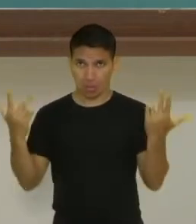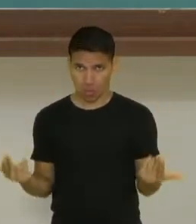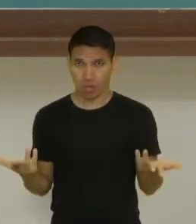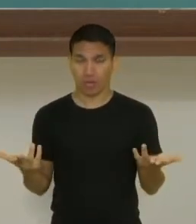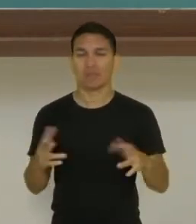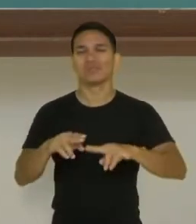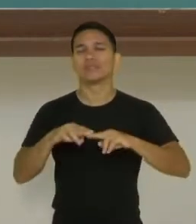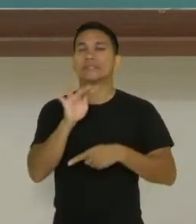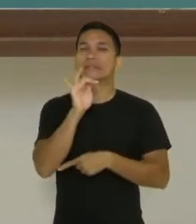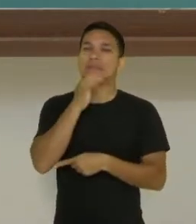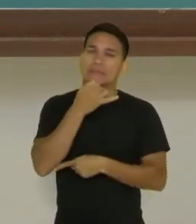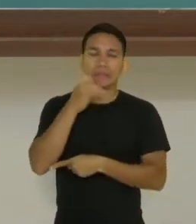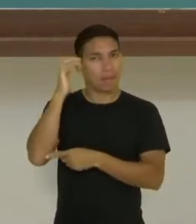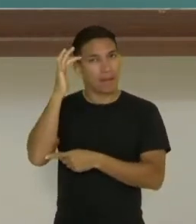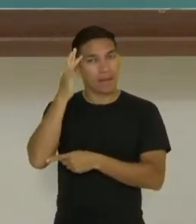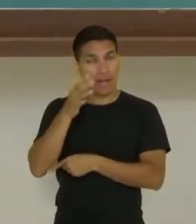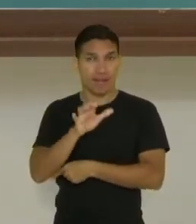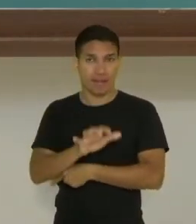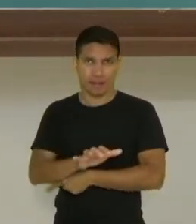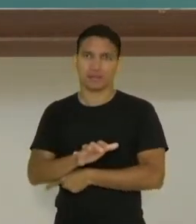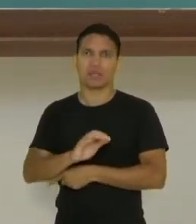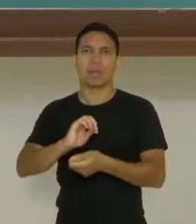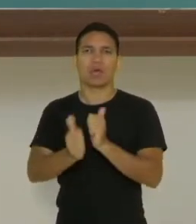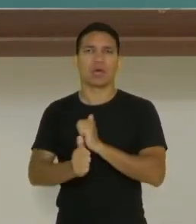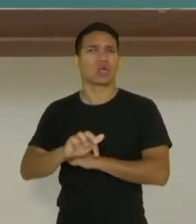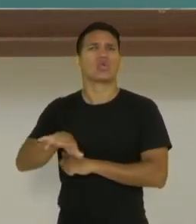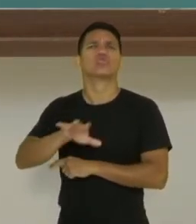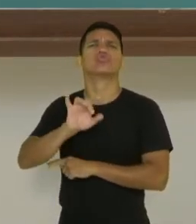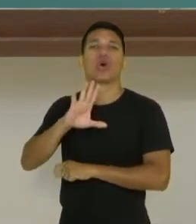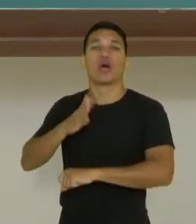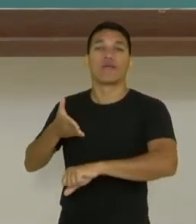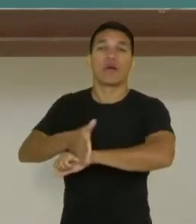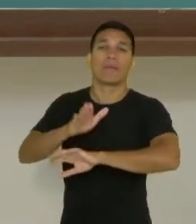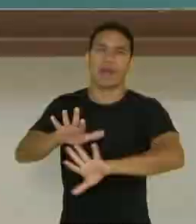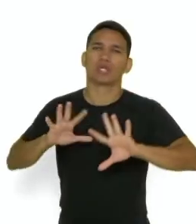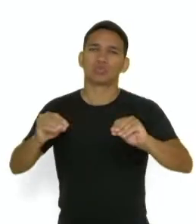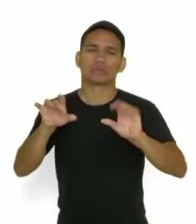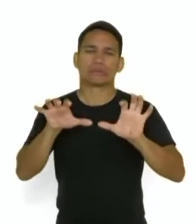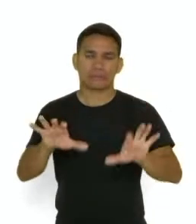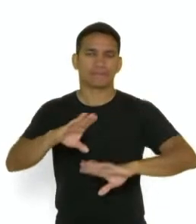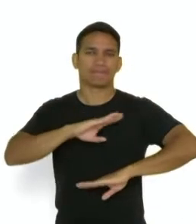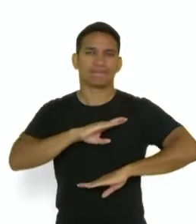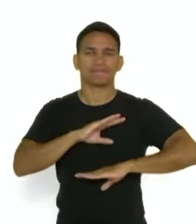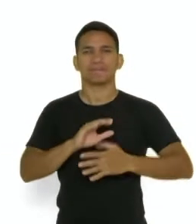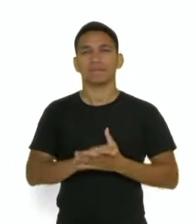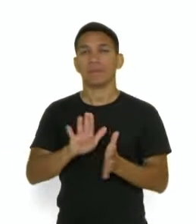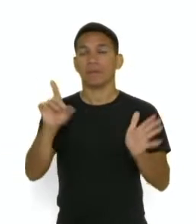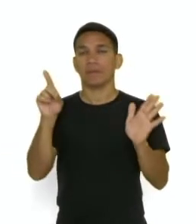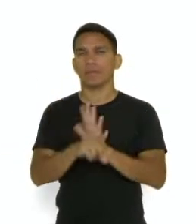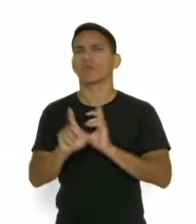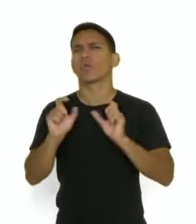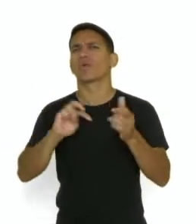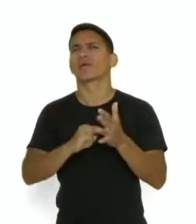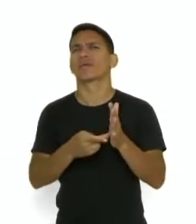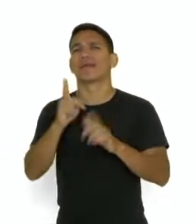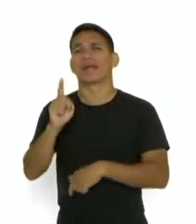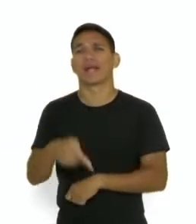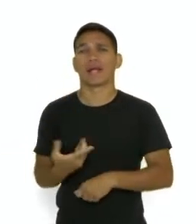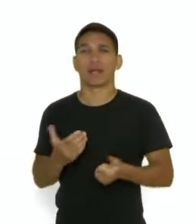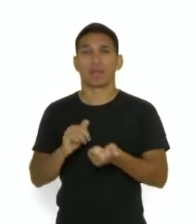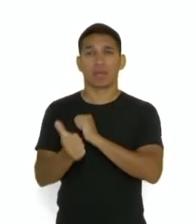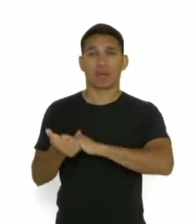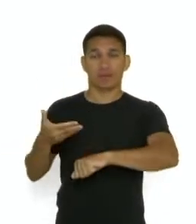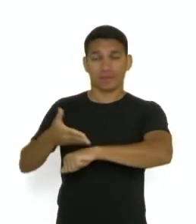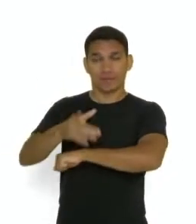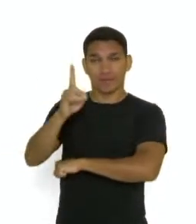de esportes não sou de fazer umas Todos nós temos essas questões o que que são os esportes de invasão conjunto de modalidades